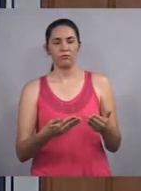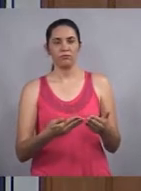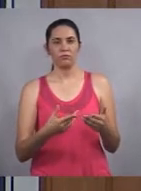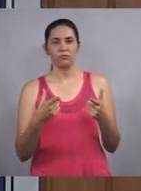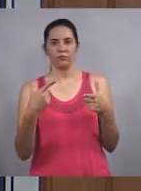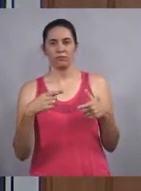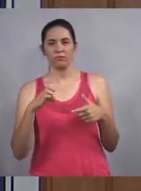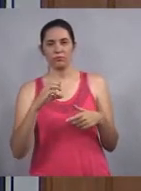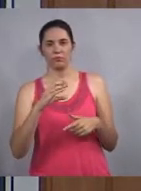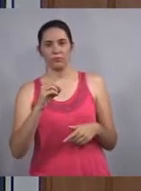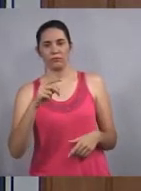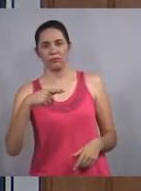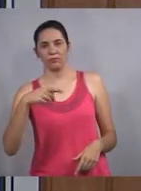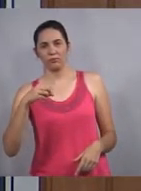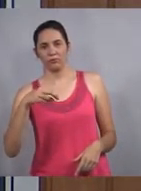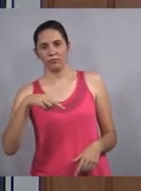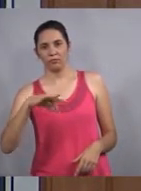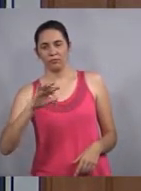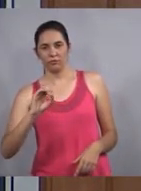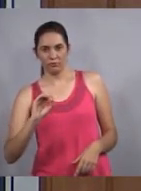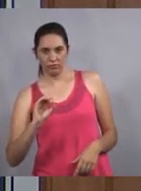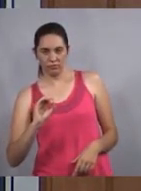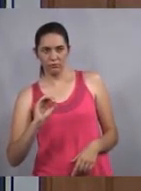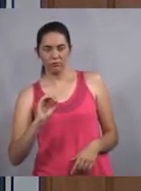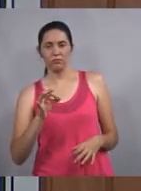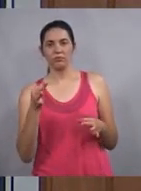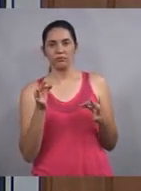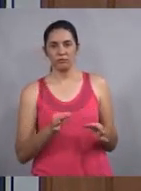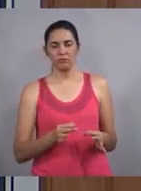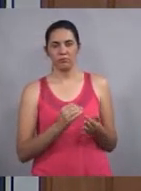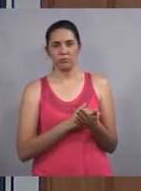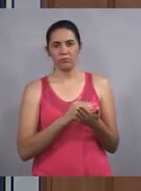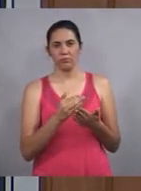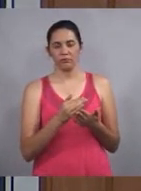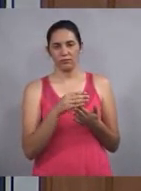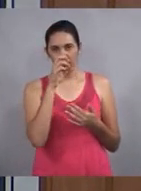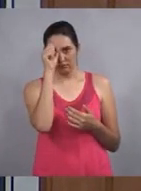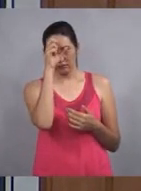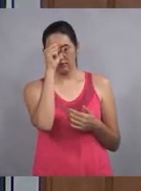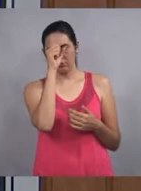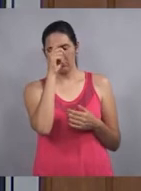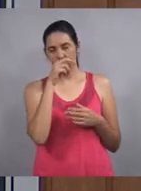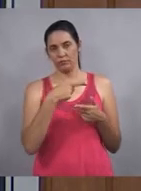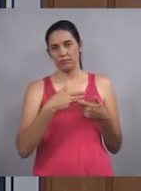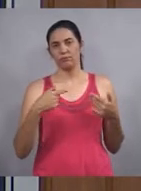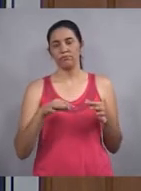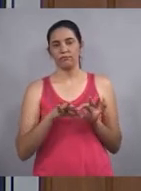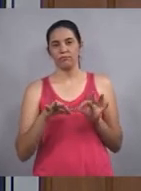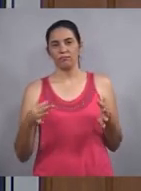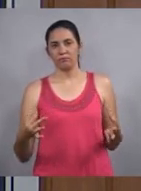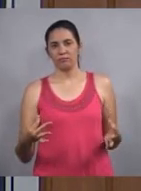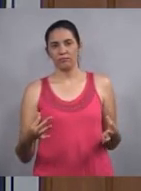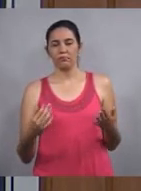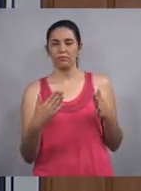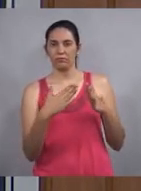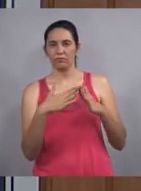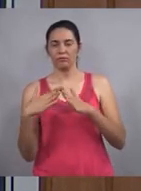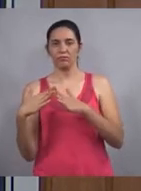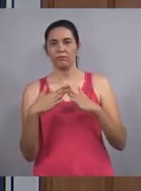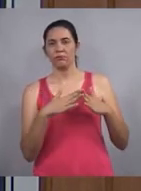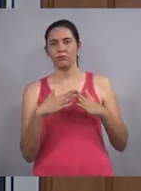ecopontos. Justamente nós temos que começar pela lição de casa, Então, acho que os moradores,